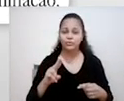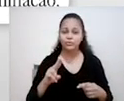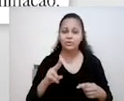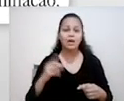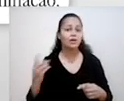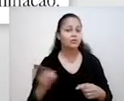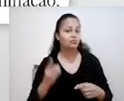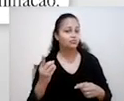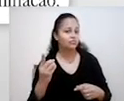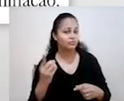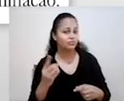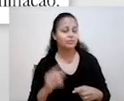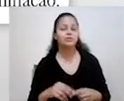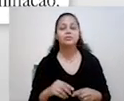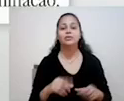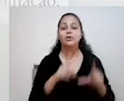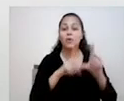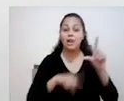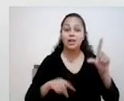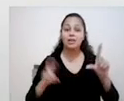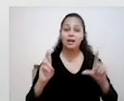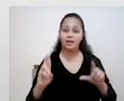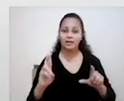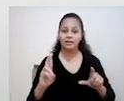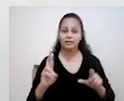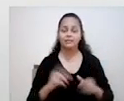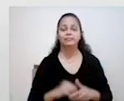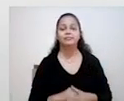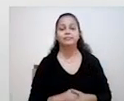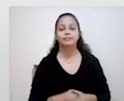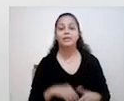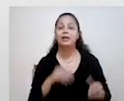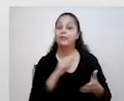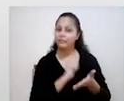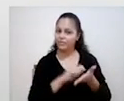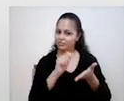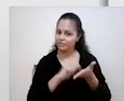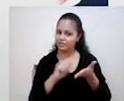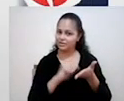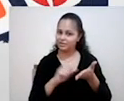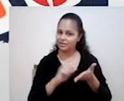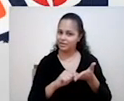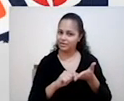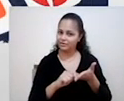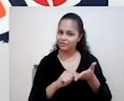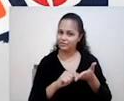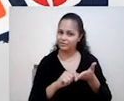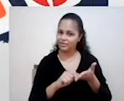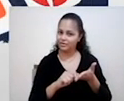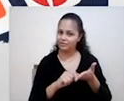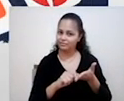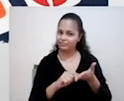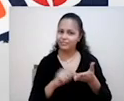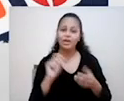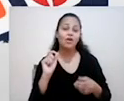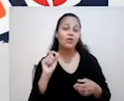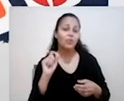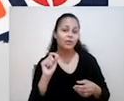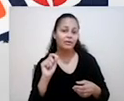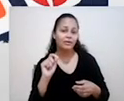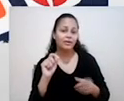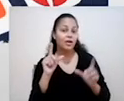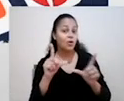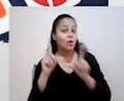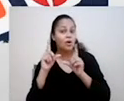infinitivo, tá? E agora, vamos lá, vamos escrever. O que vocês têm que falar, então? Olha